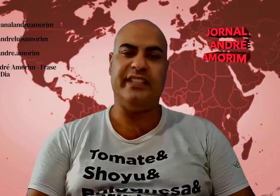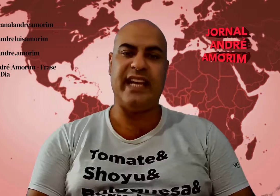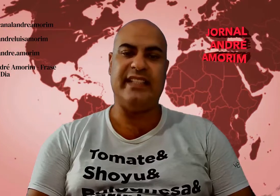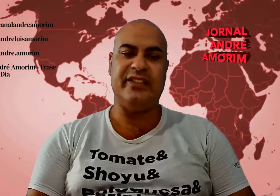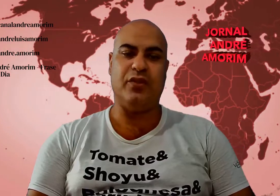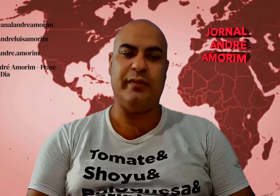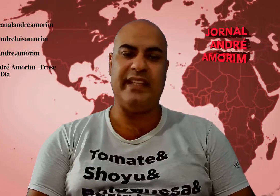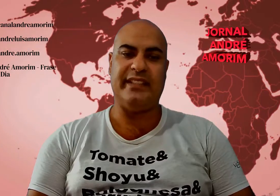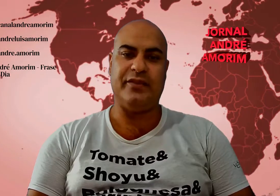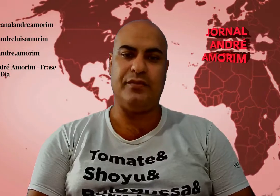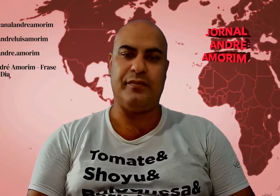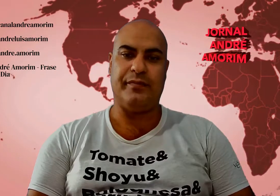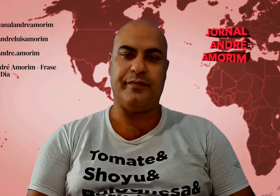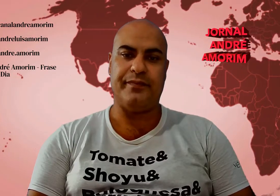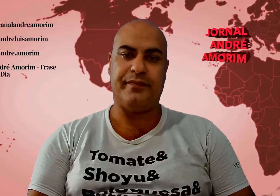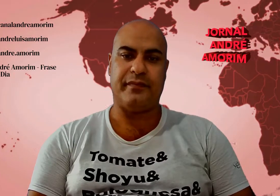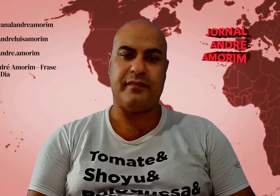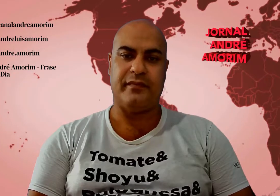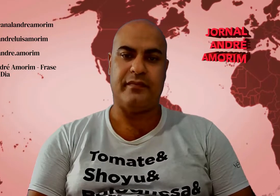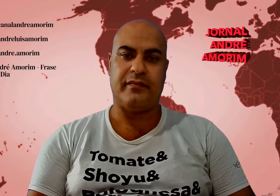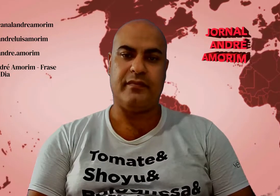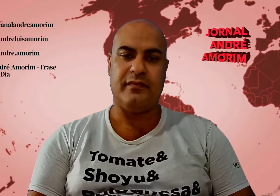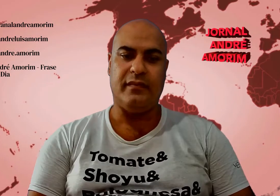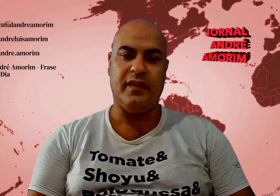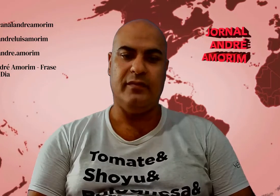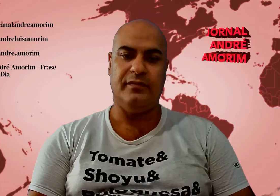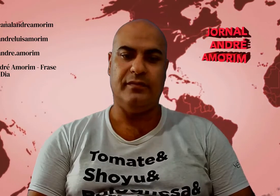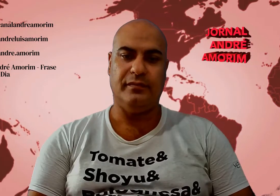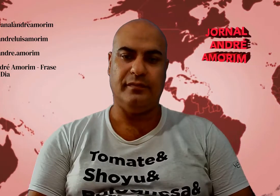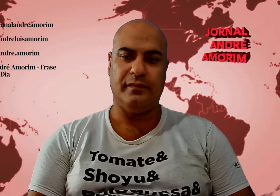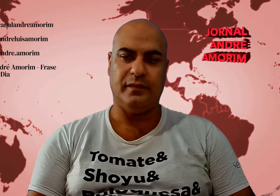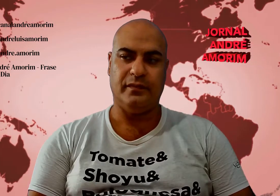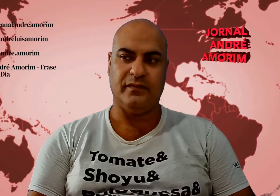eletrônicas usadas no Brasil.